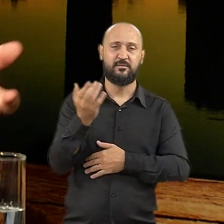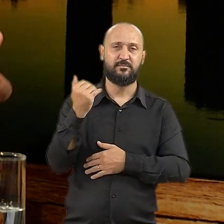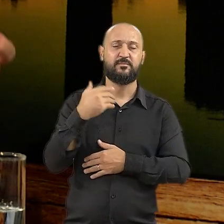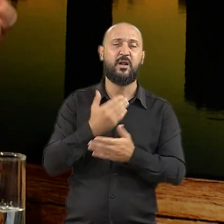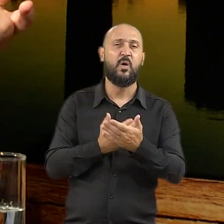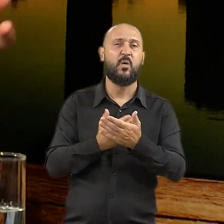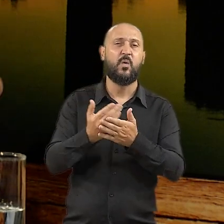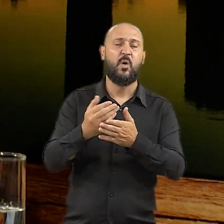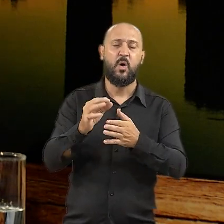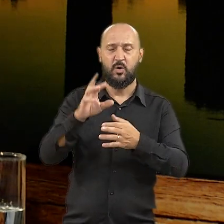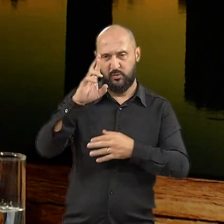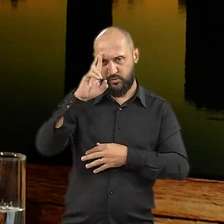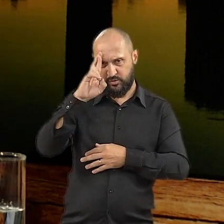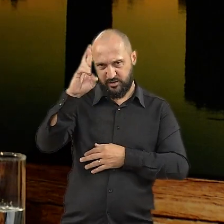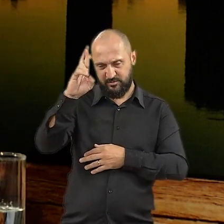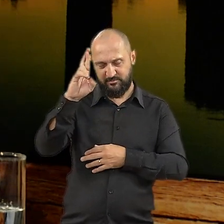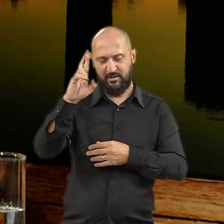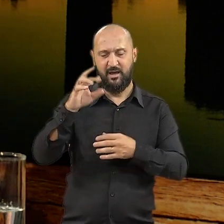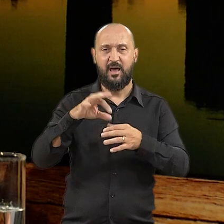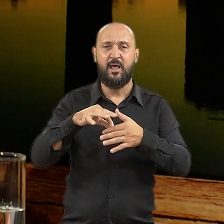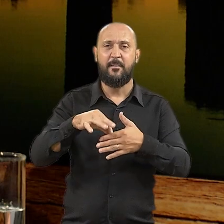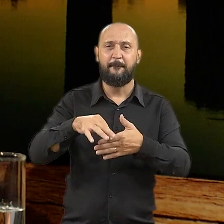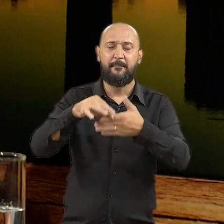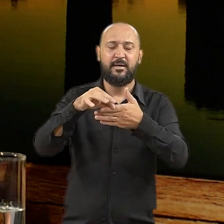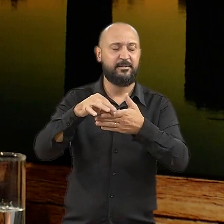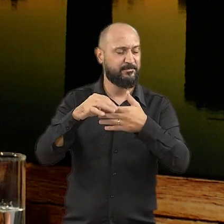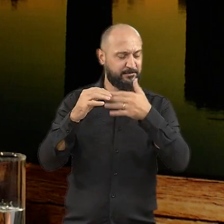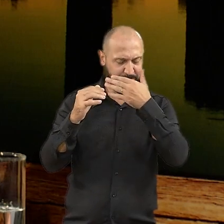dirigido inicialmente pelo